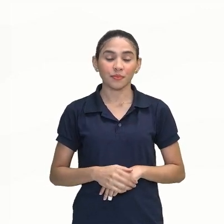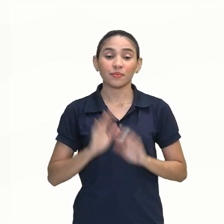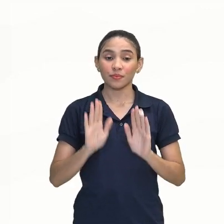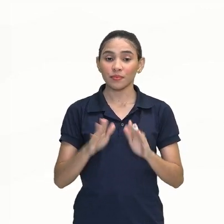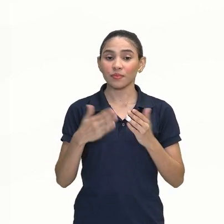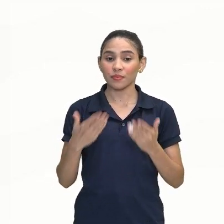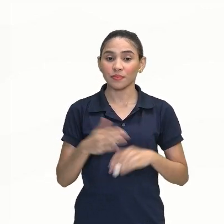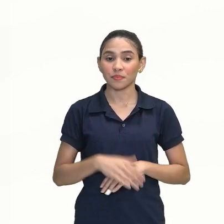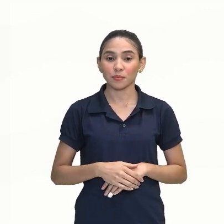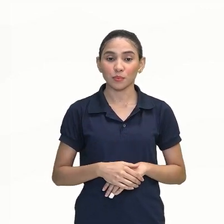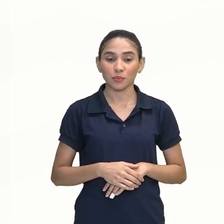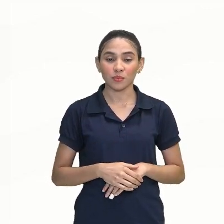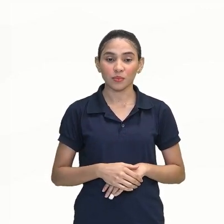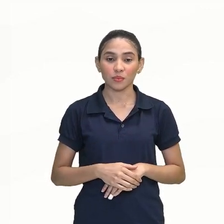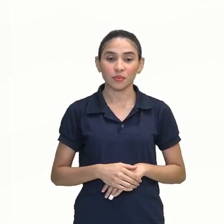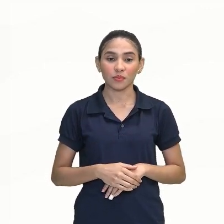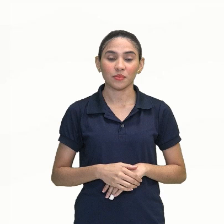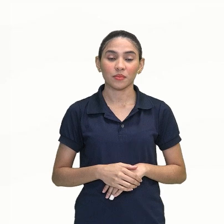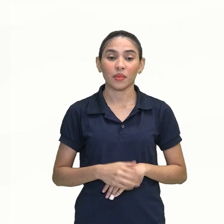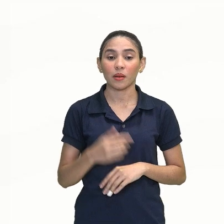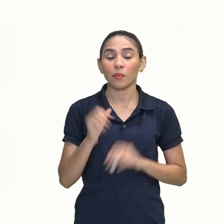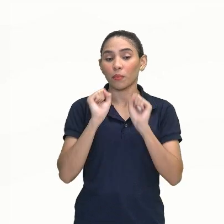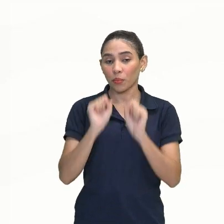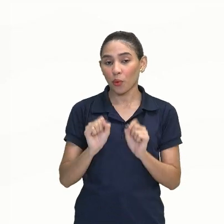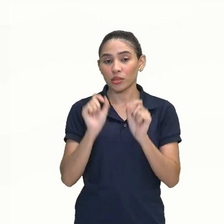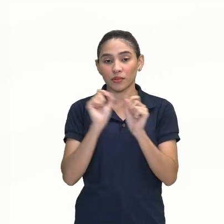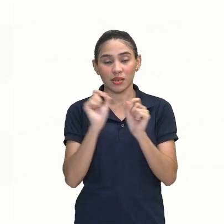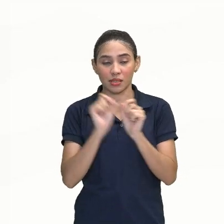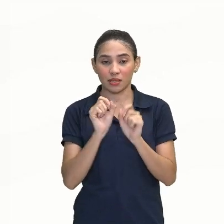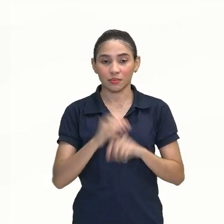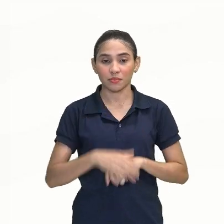Então, eu posso já,